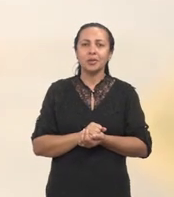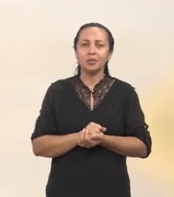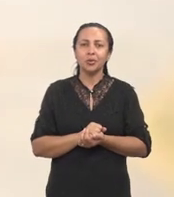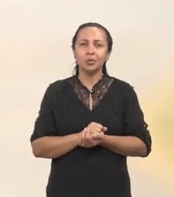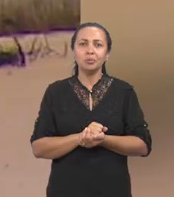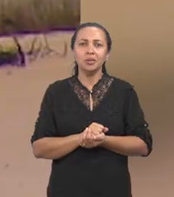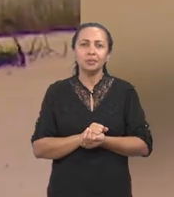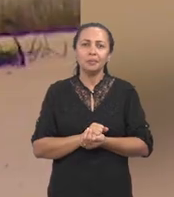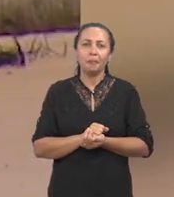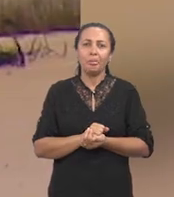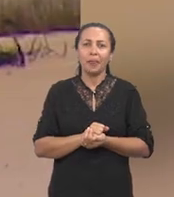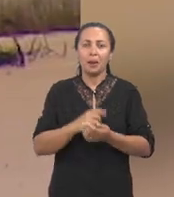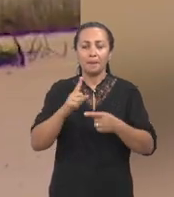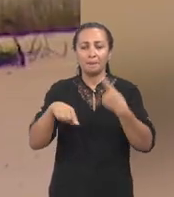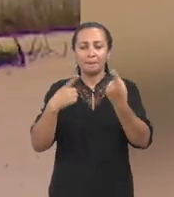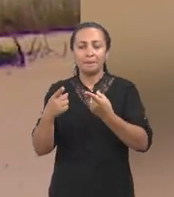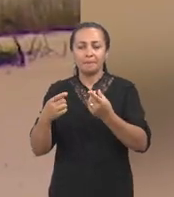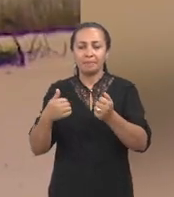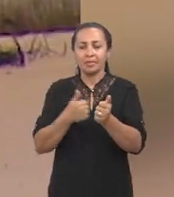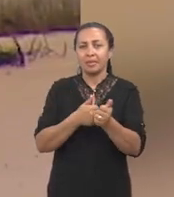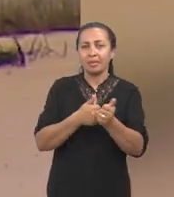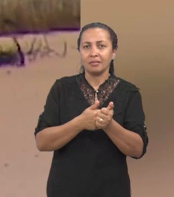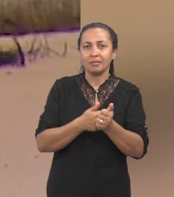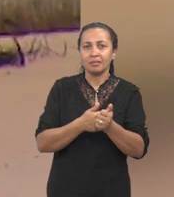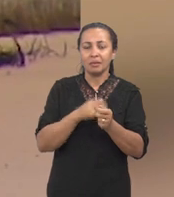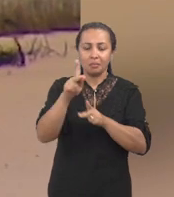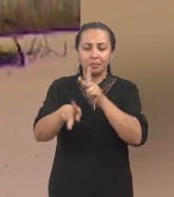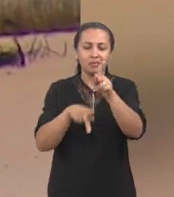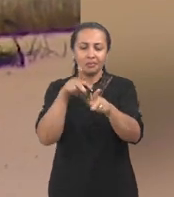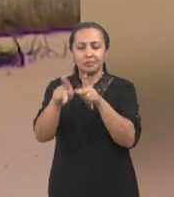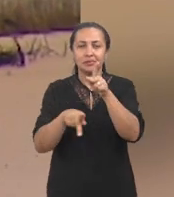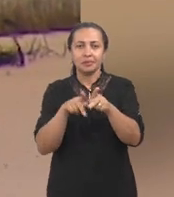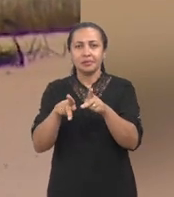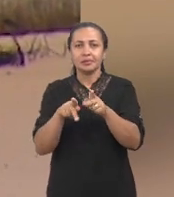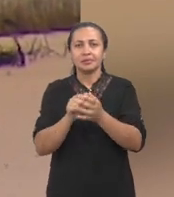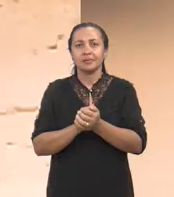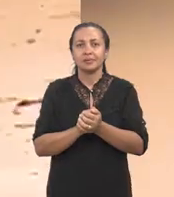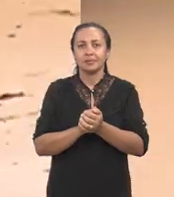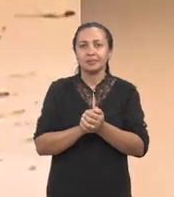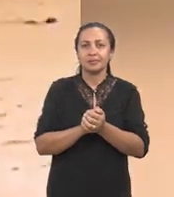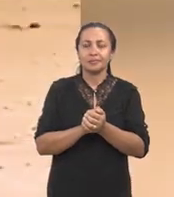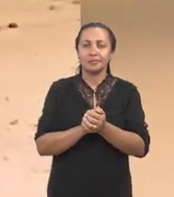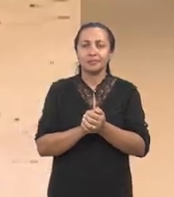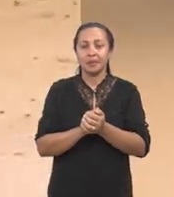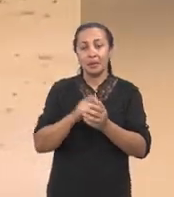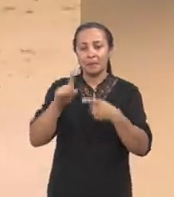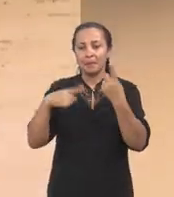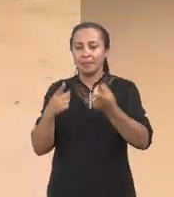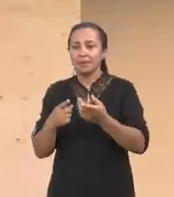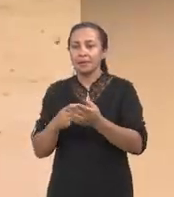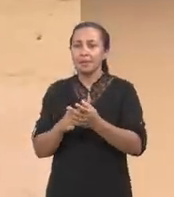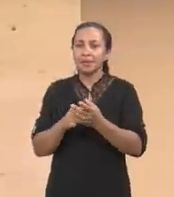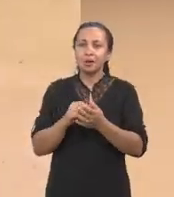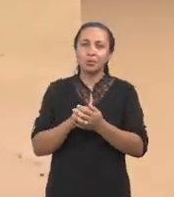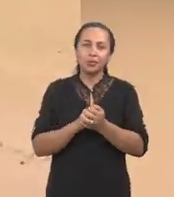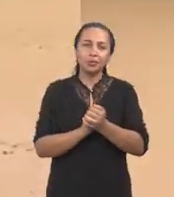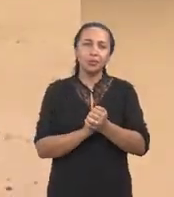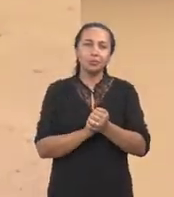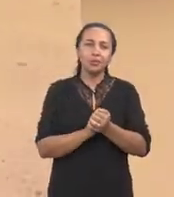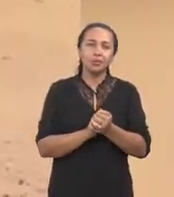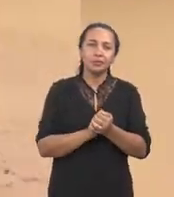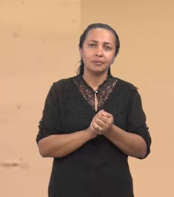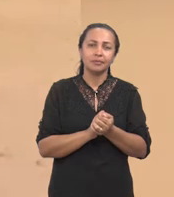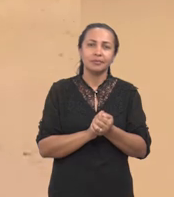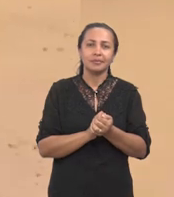tirou a gente obstruiu aquela parte daquela daquele povoado mas tinha outra parte